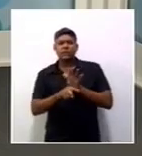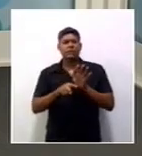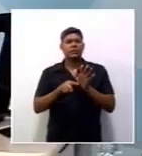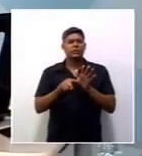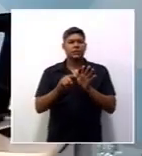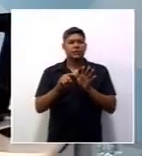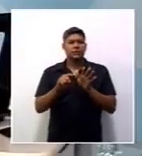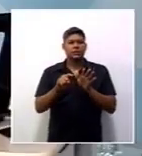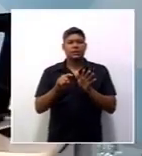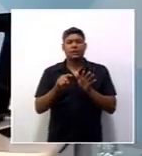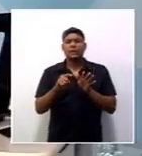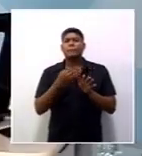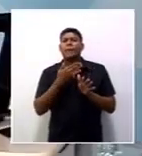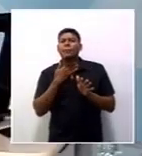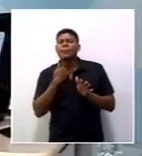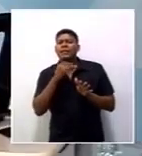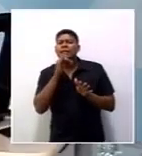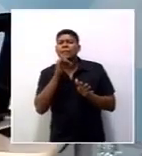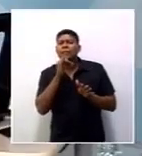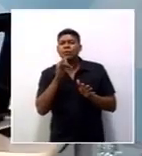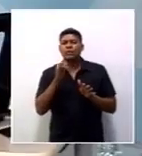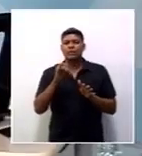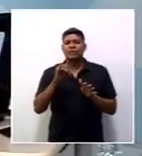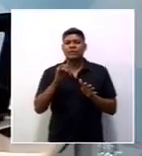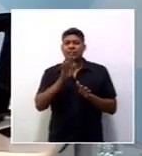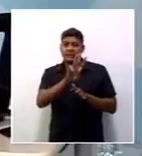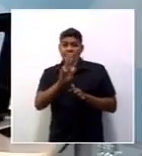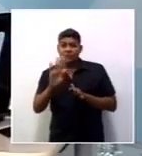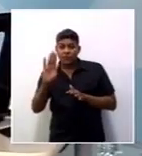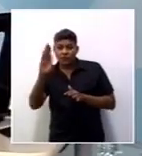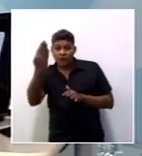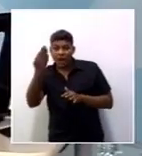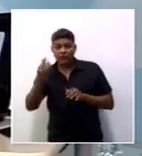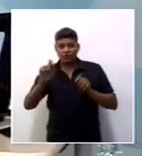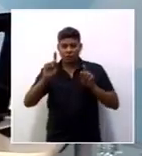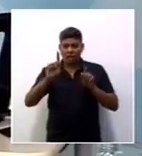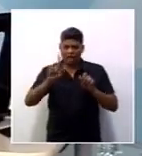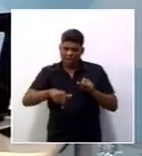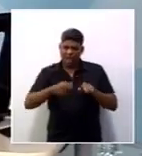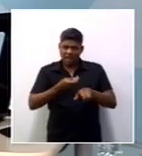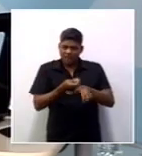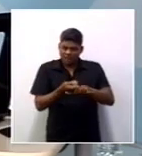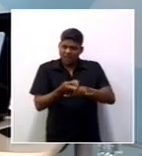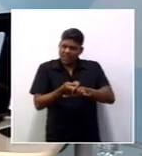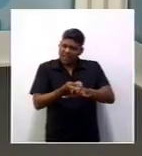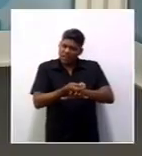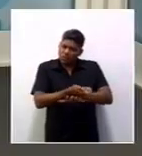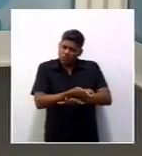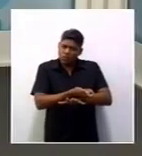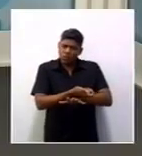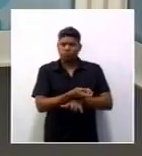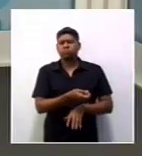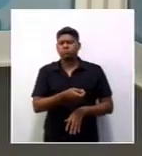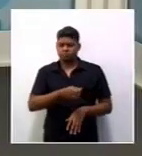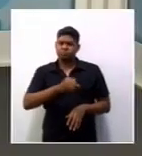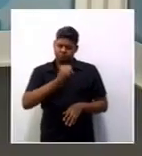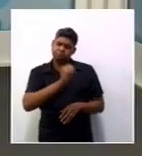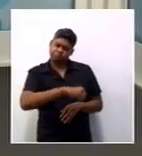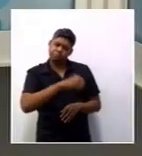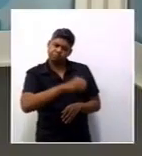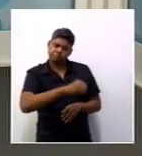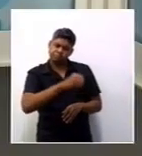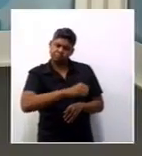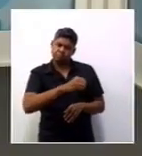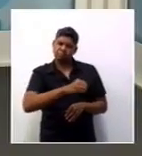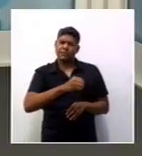no chat se sites falsos são fake news. São. Os sites falsos,